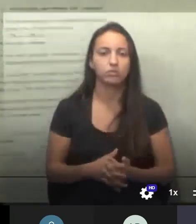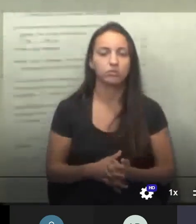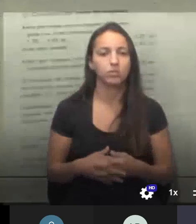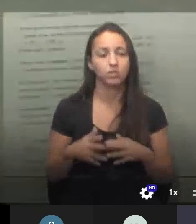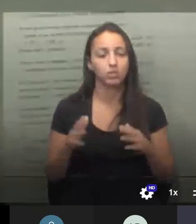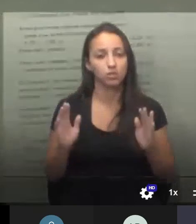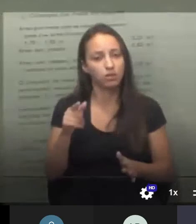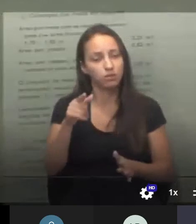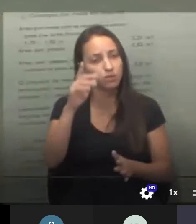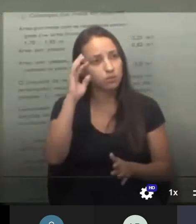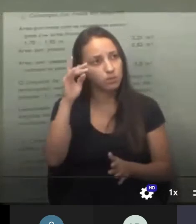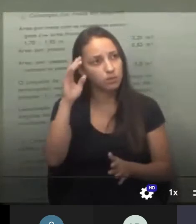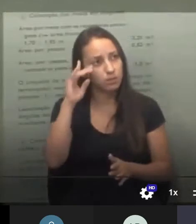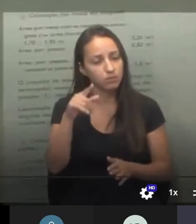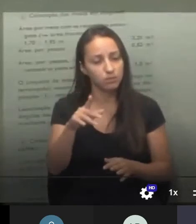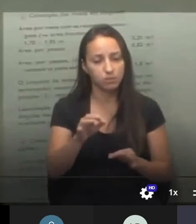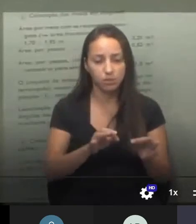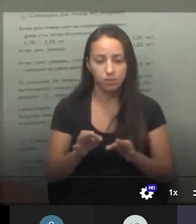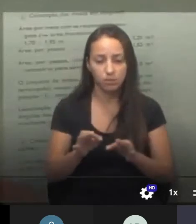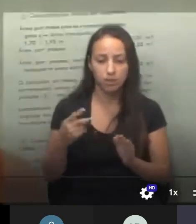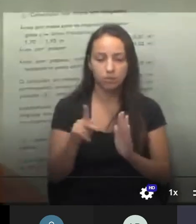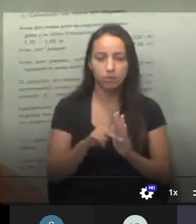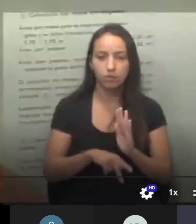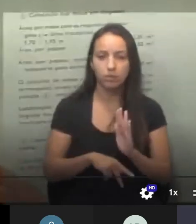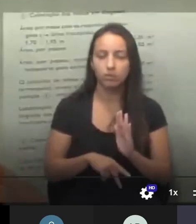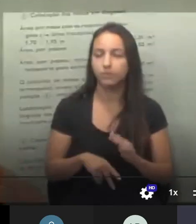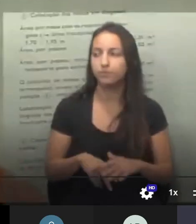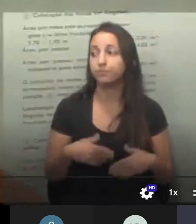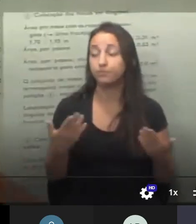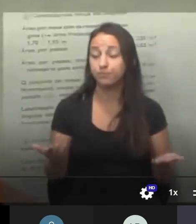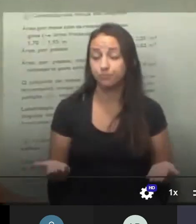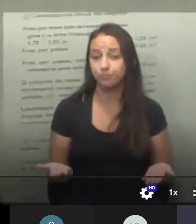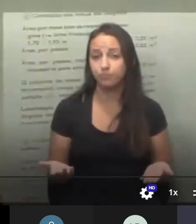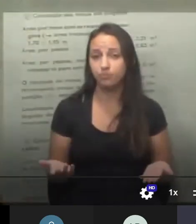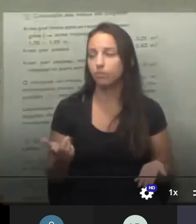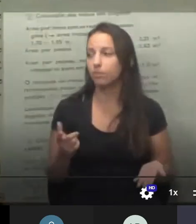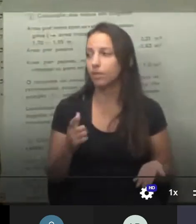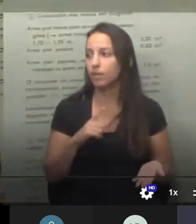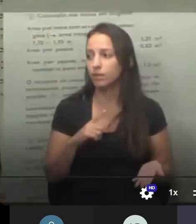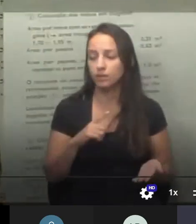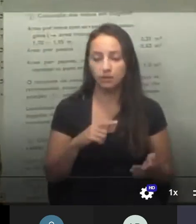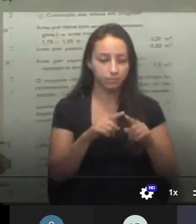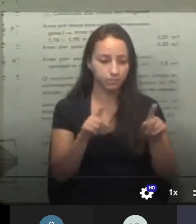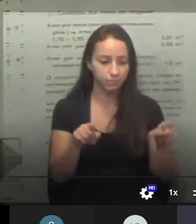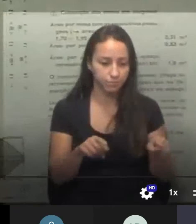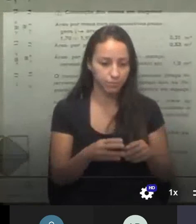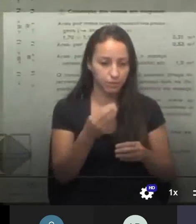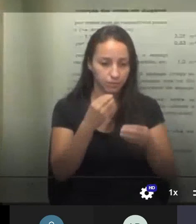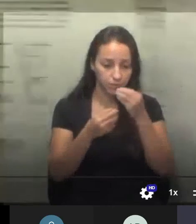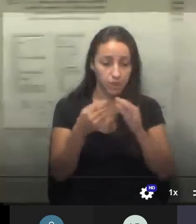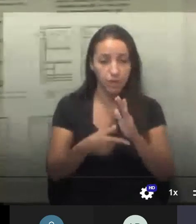vem pensando e refletindo. Bom, para você ter um lugar para se alimentar, antes tem que ter tido